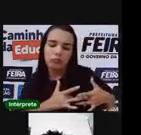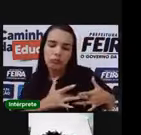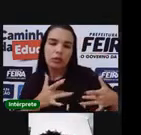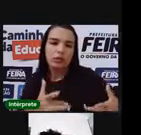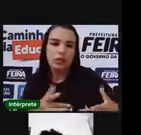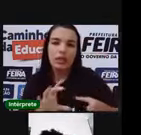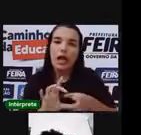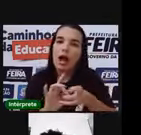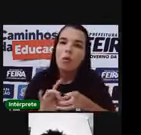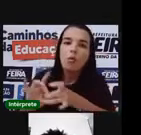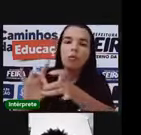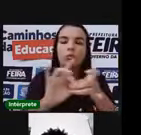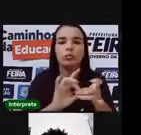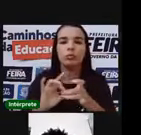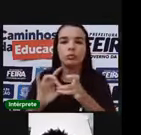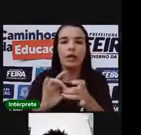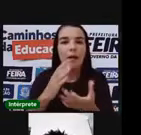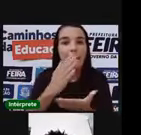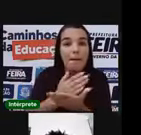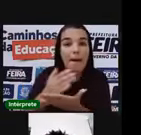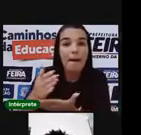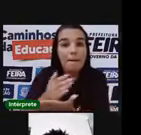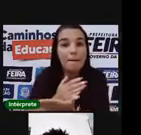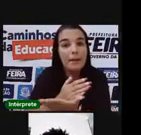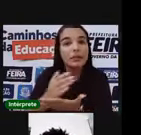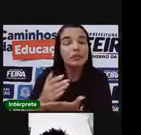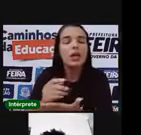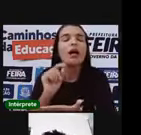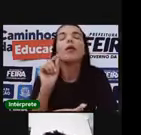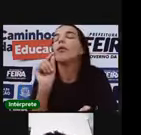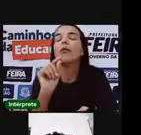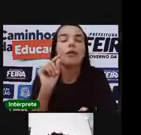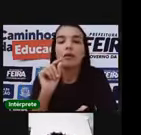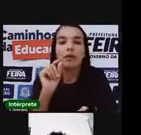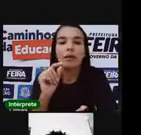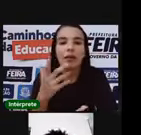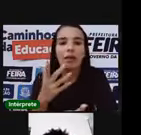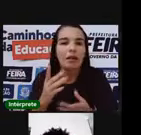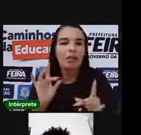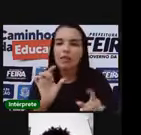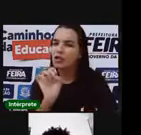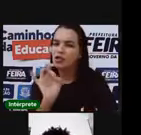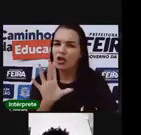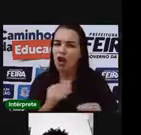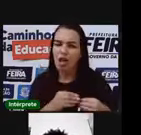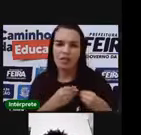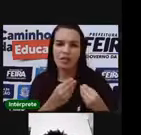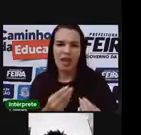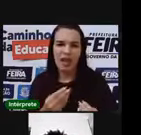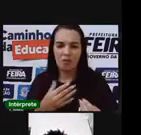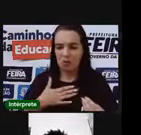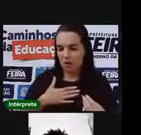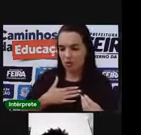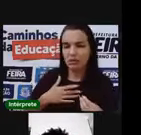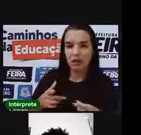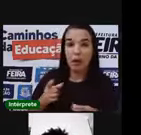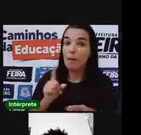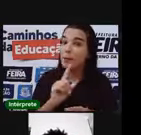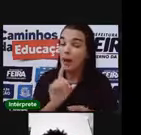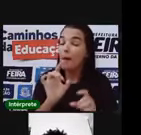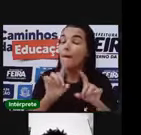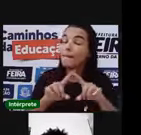coletividade. A partilha, não é? Partilhar não é dar apenas o que eu tenho, mas é